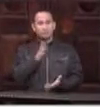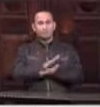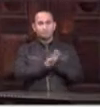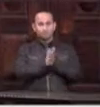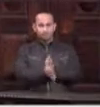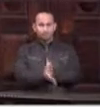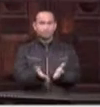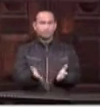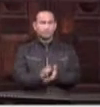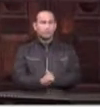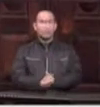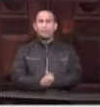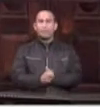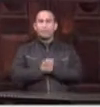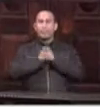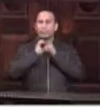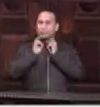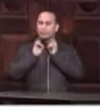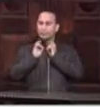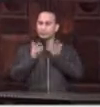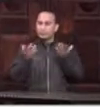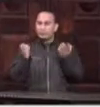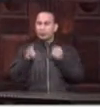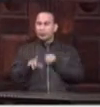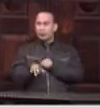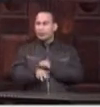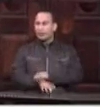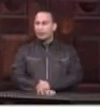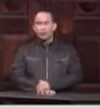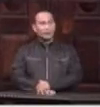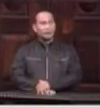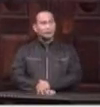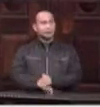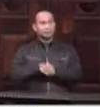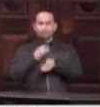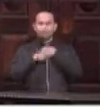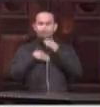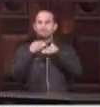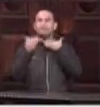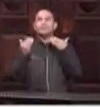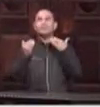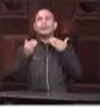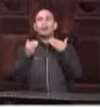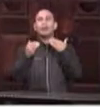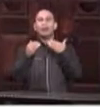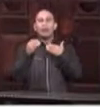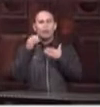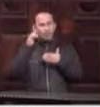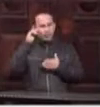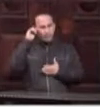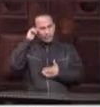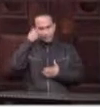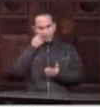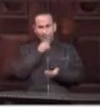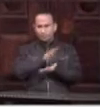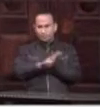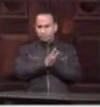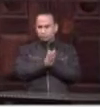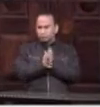discriminações. O debate é sobre a reprodução do racismo no Brasil. A gente tem assistido